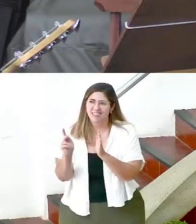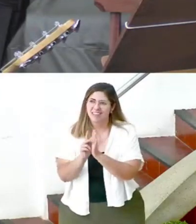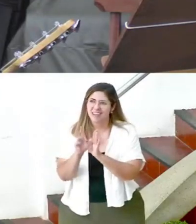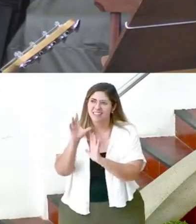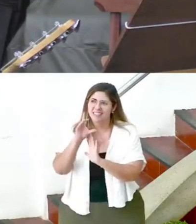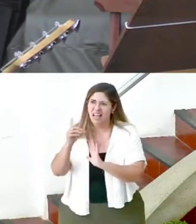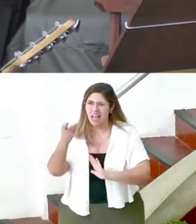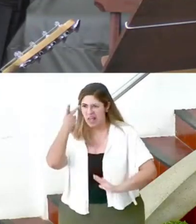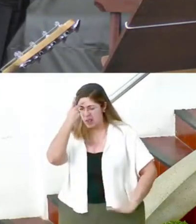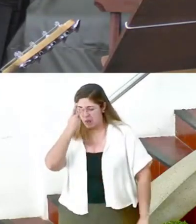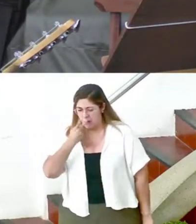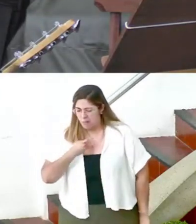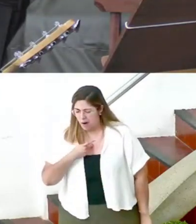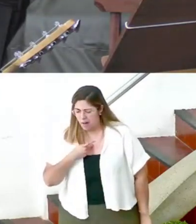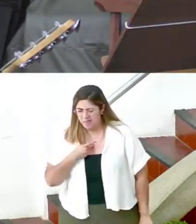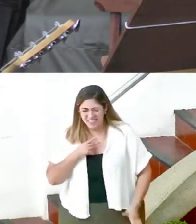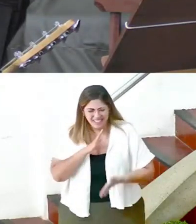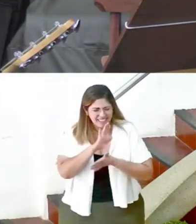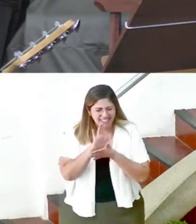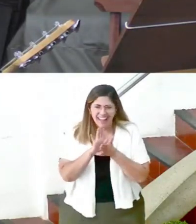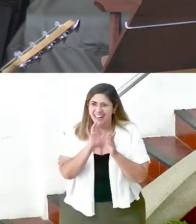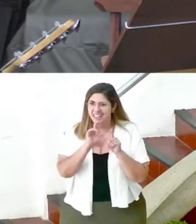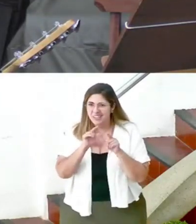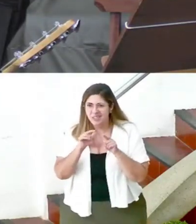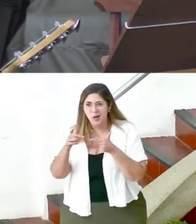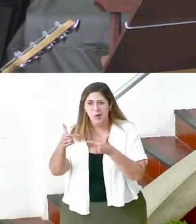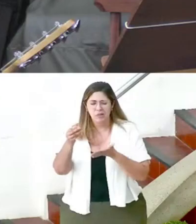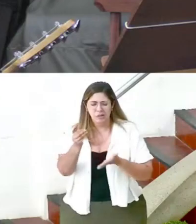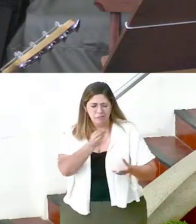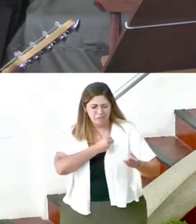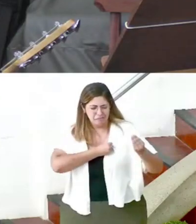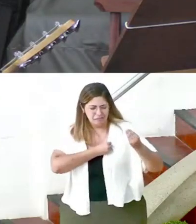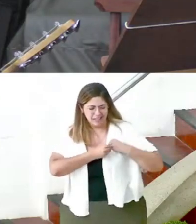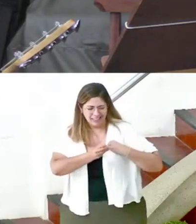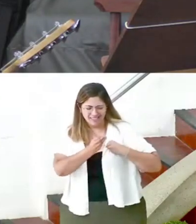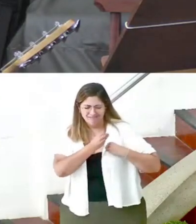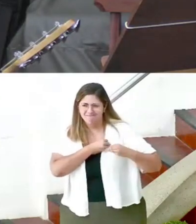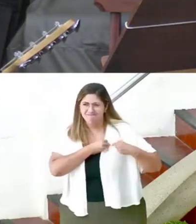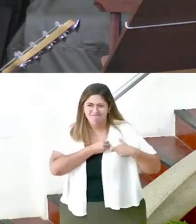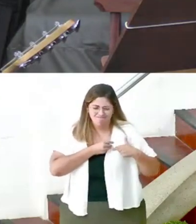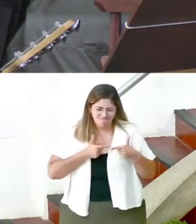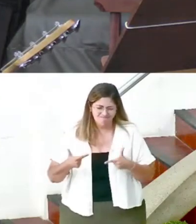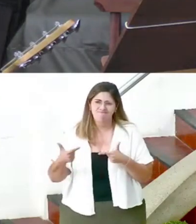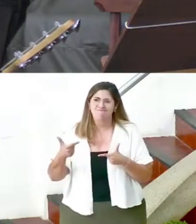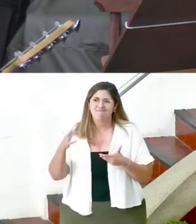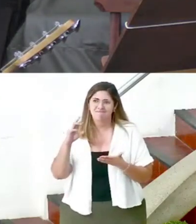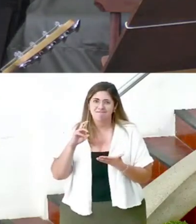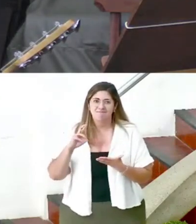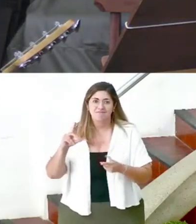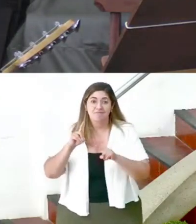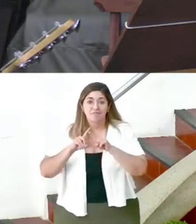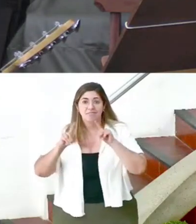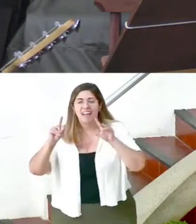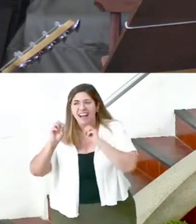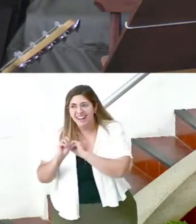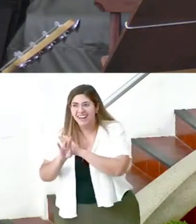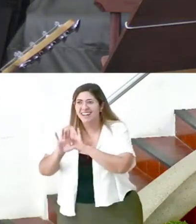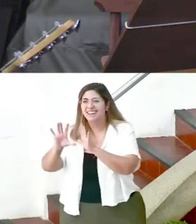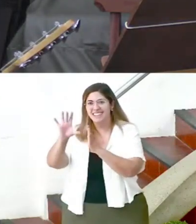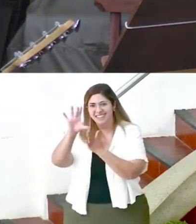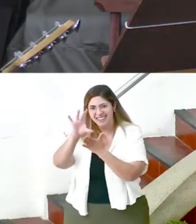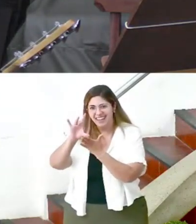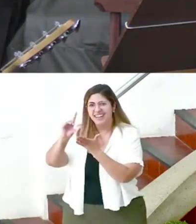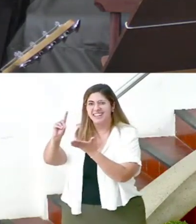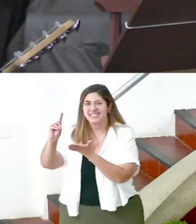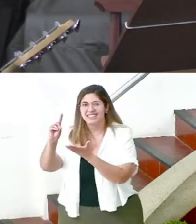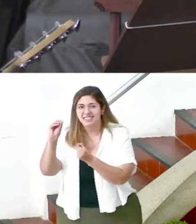isso. Nós não podemos cometer mais este pecado junto a tantos que já cometemos. Então tem um jeito de dar a glória a Deus, sim, mas